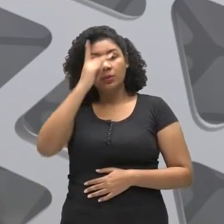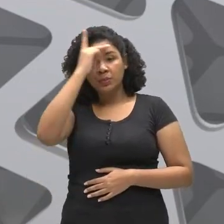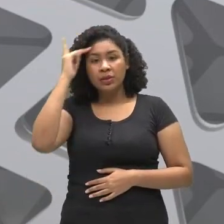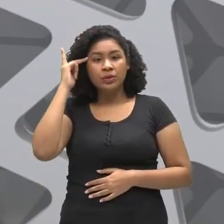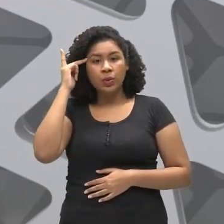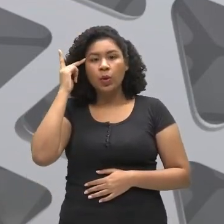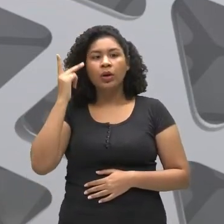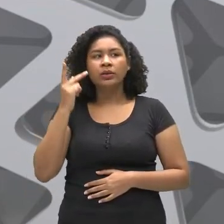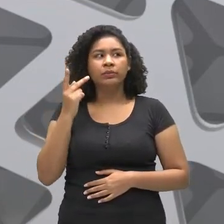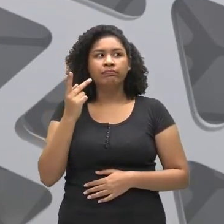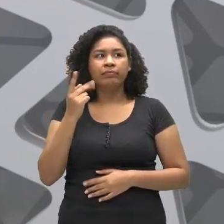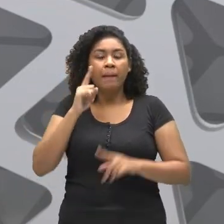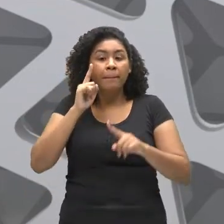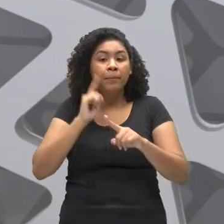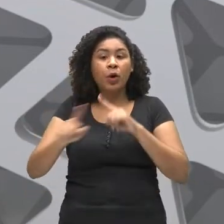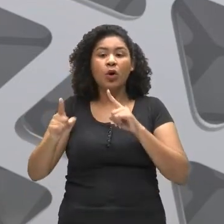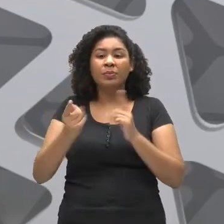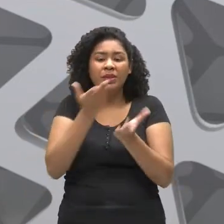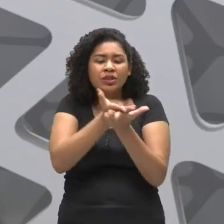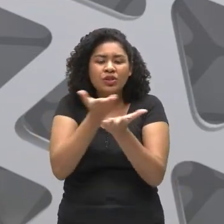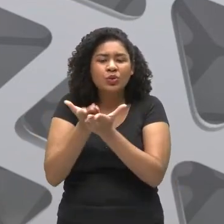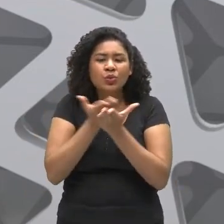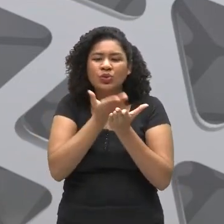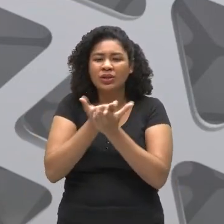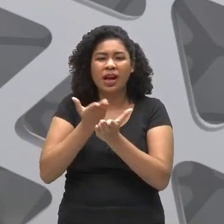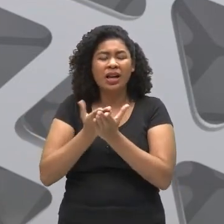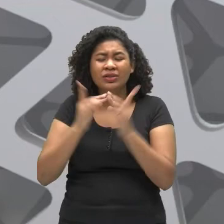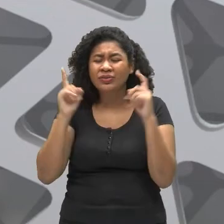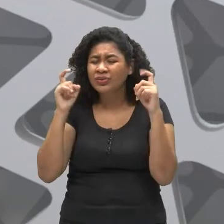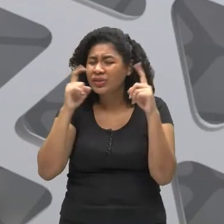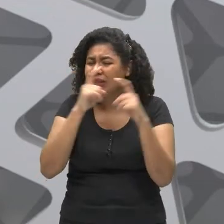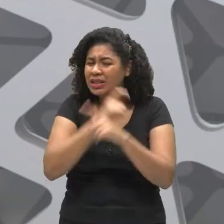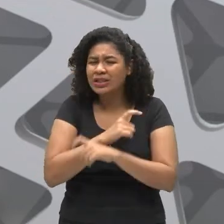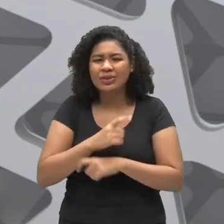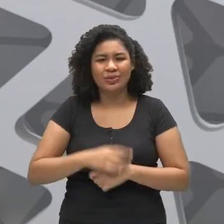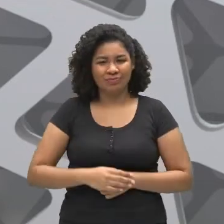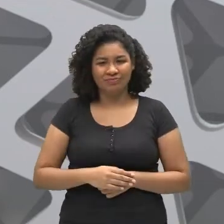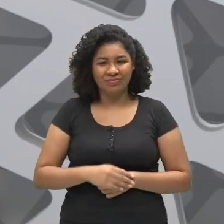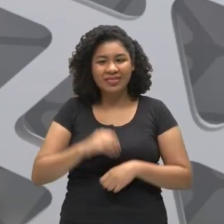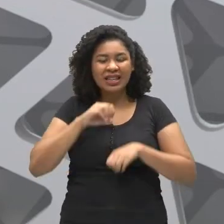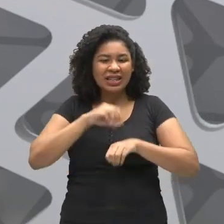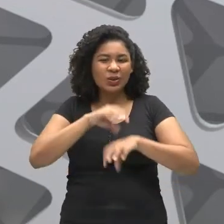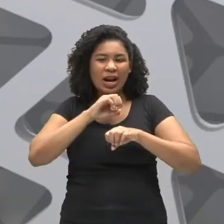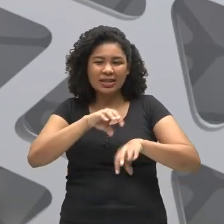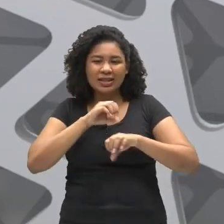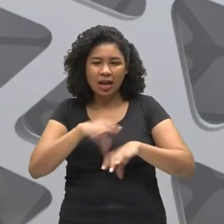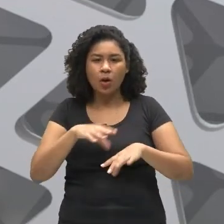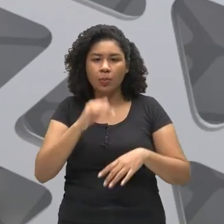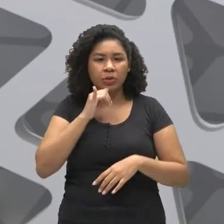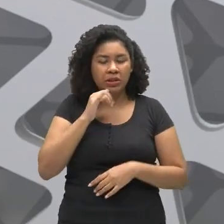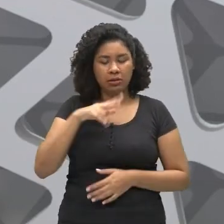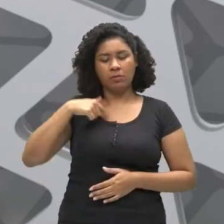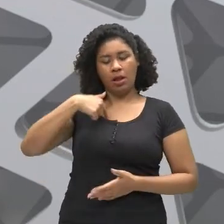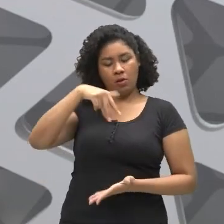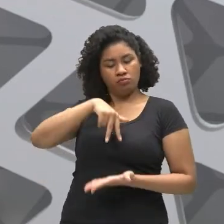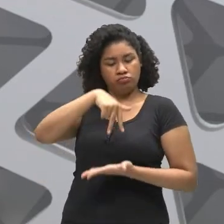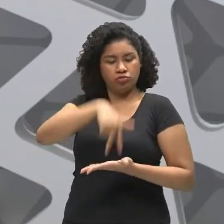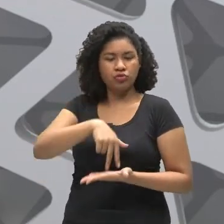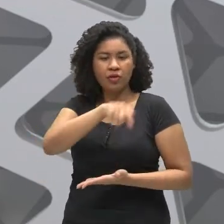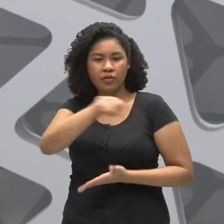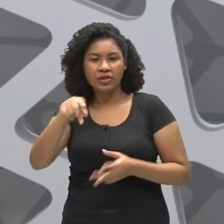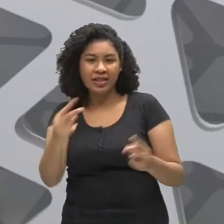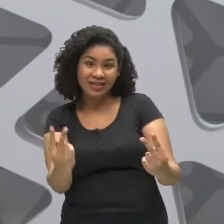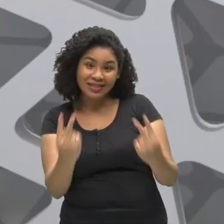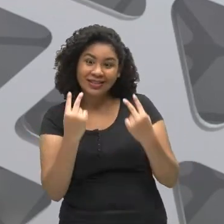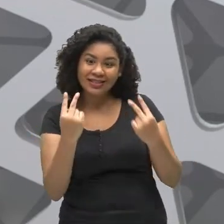porque educação era um negócio muito raro, gente. Quando eu falo educação, essa aqui, que eu estou aqui, vocês estão aí,